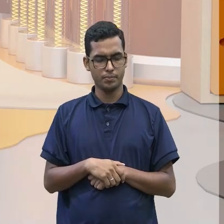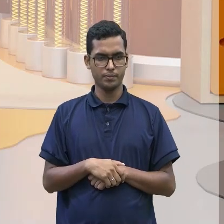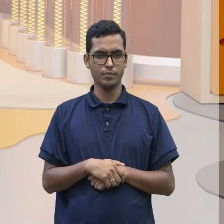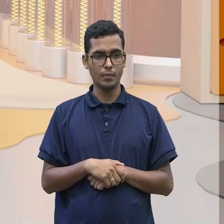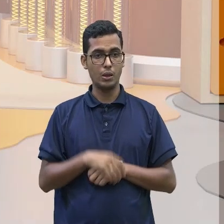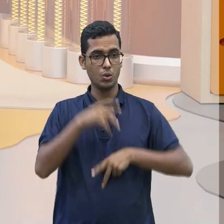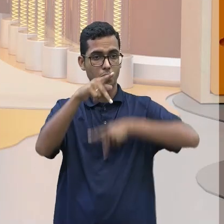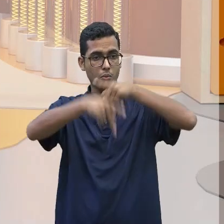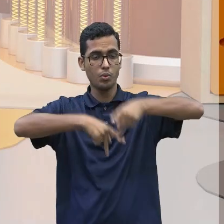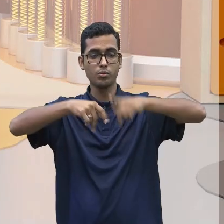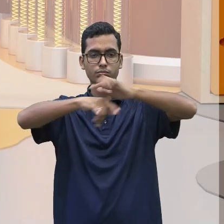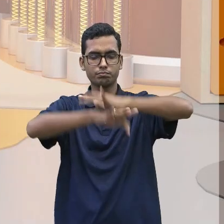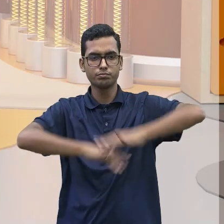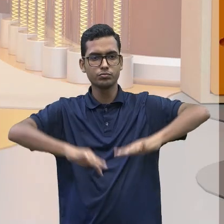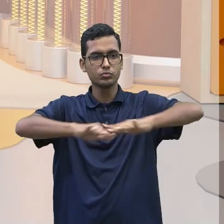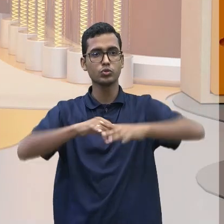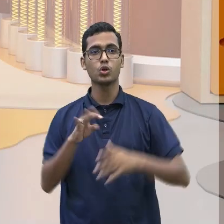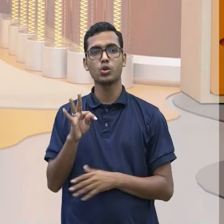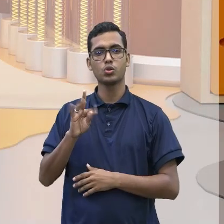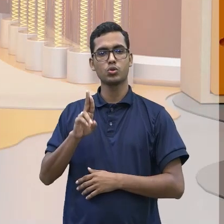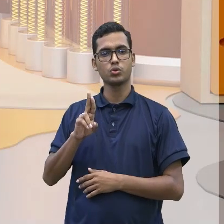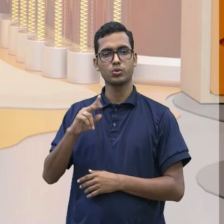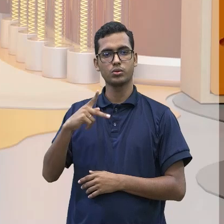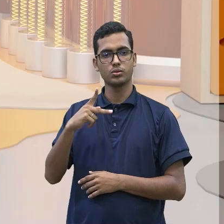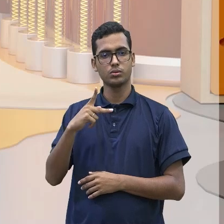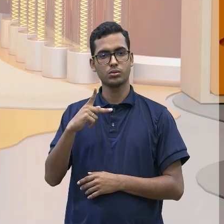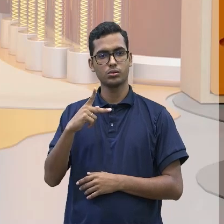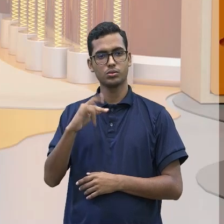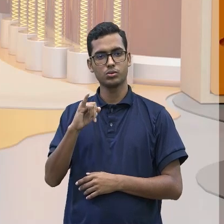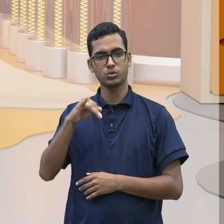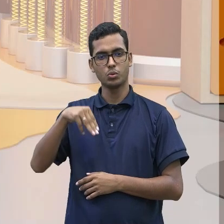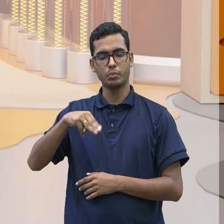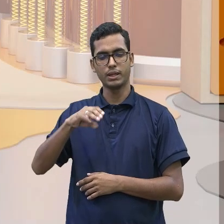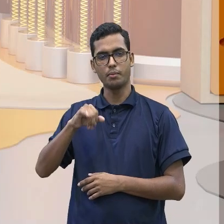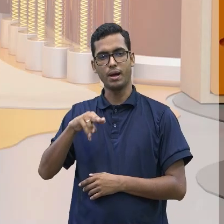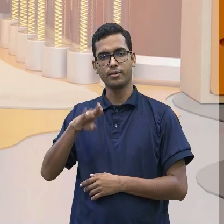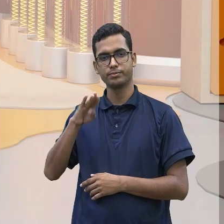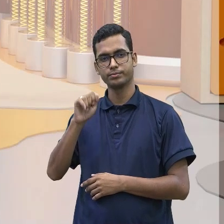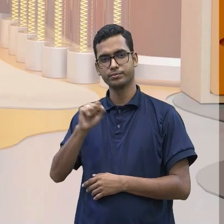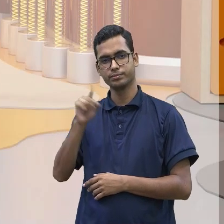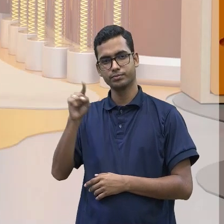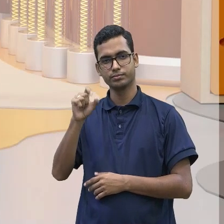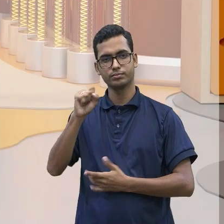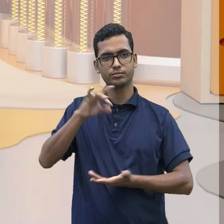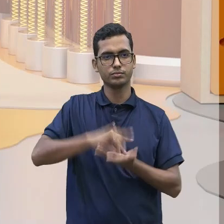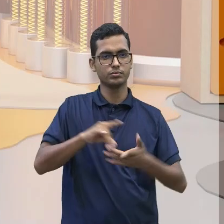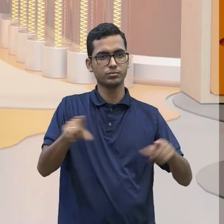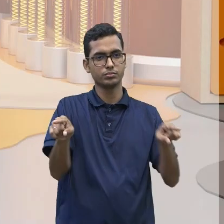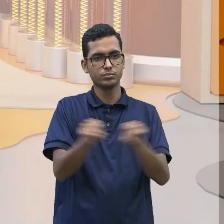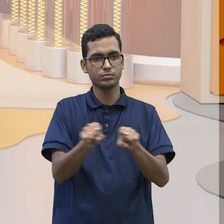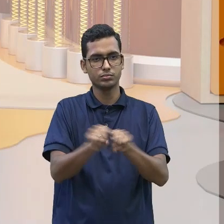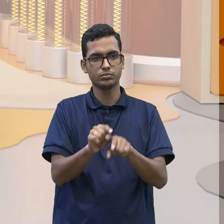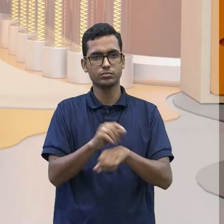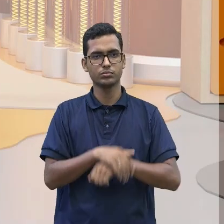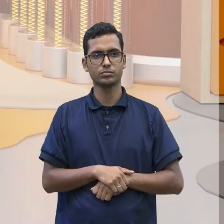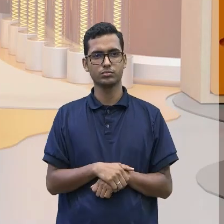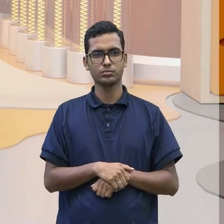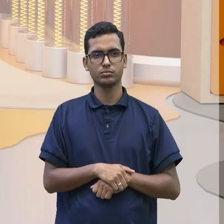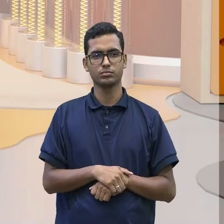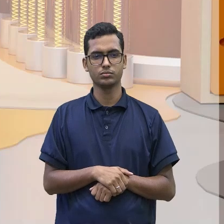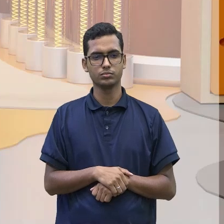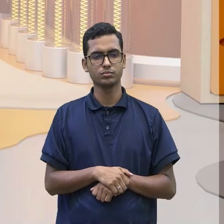nós sabermos que para os indígenas esse ritual ele possuía uma característica religiosa, uma